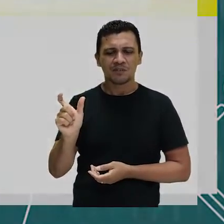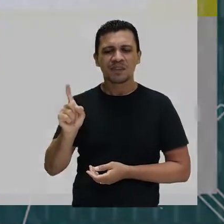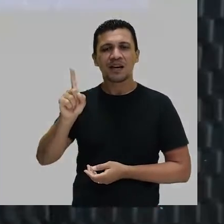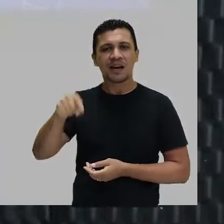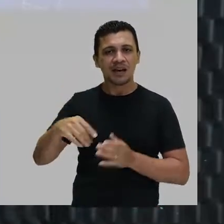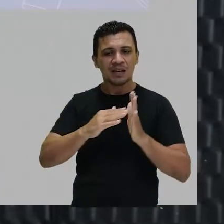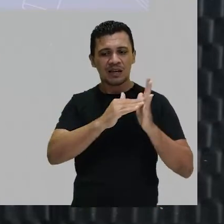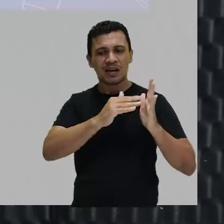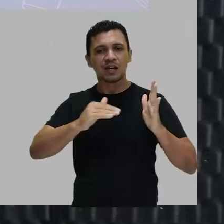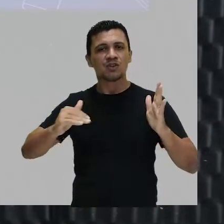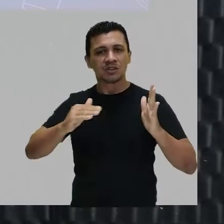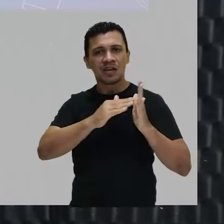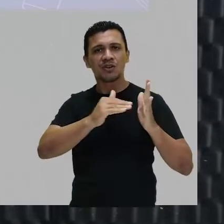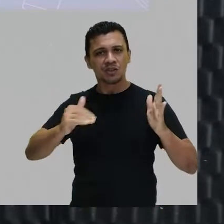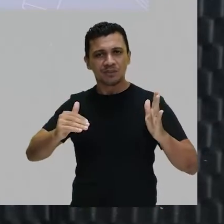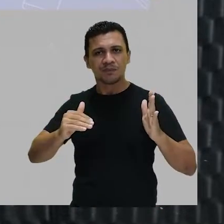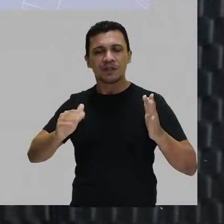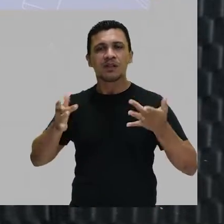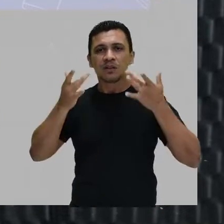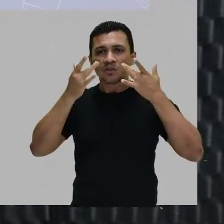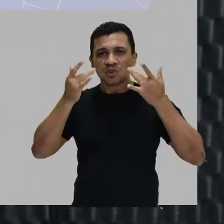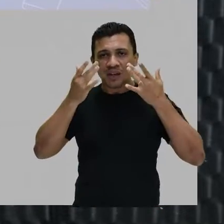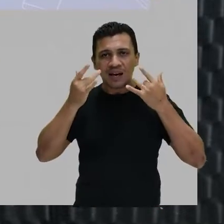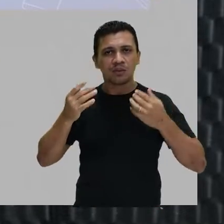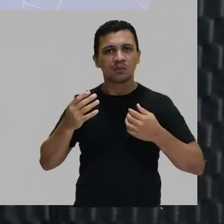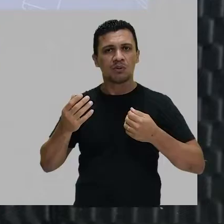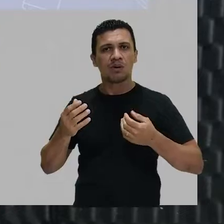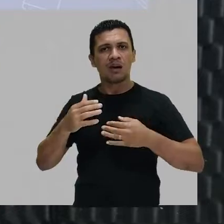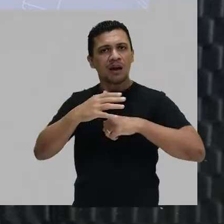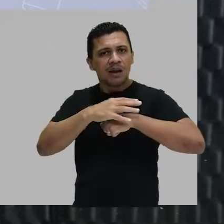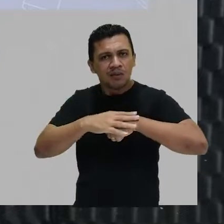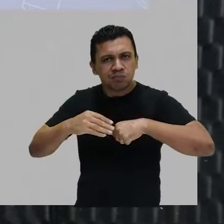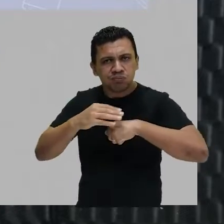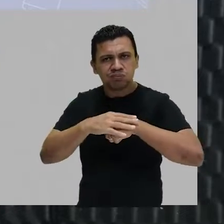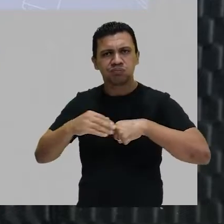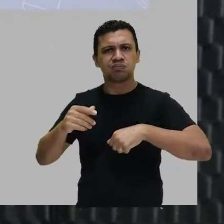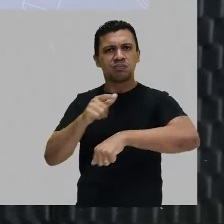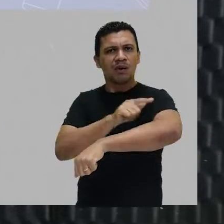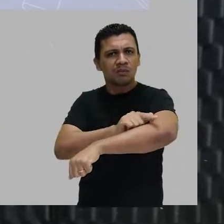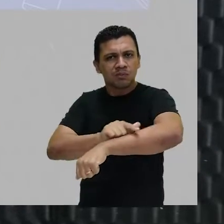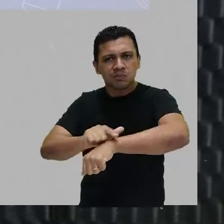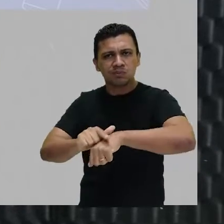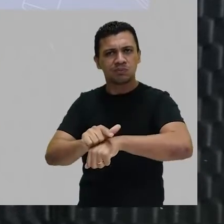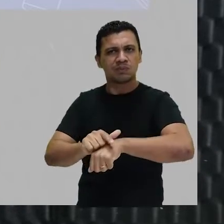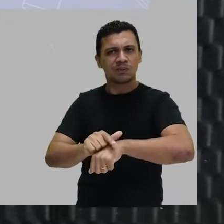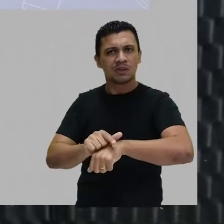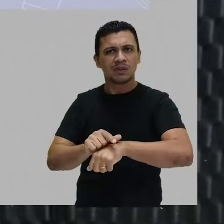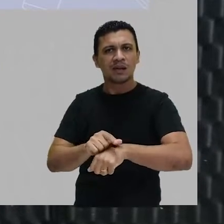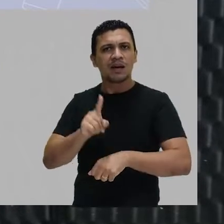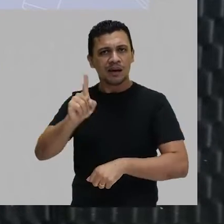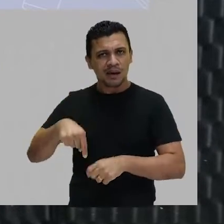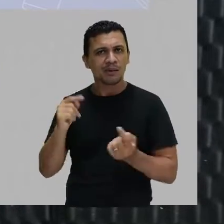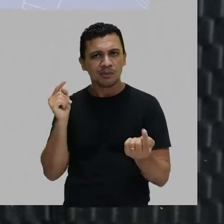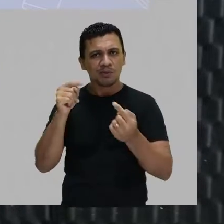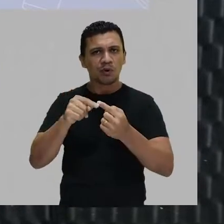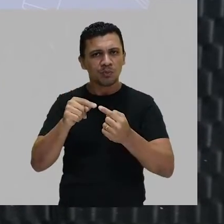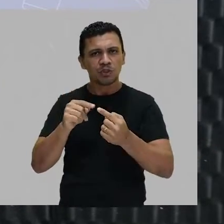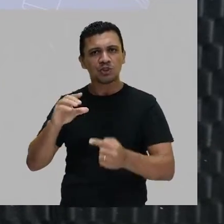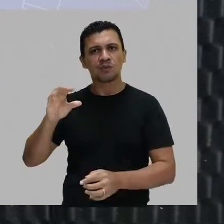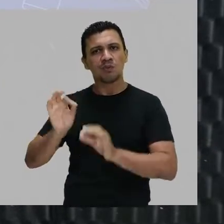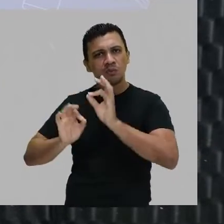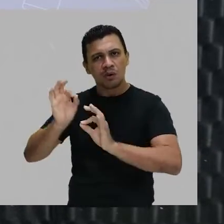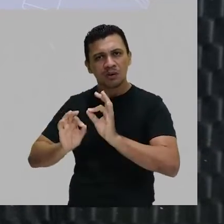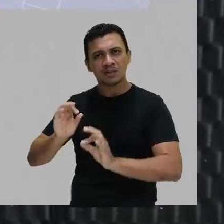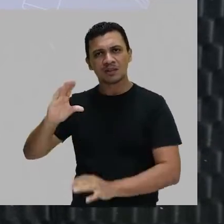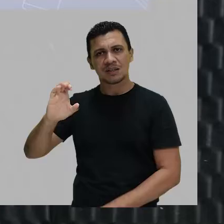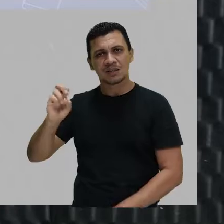teatro, literalmente, da gentileza e do afeto. Né, onde as cenas elas são trabalhadas nisso. Imagine que você está assistindo